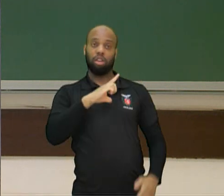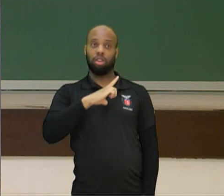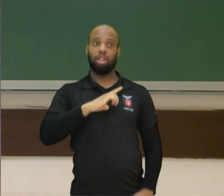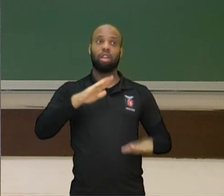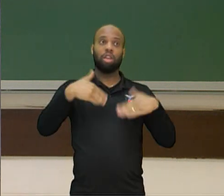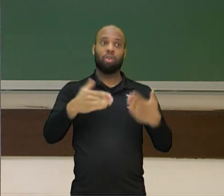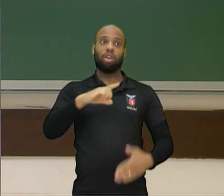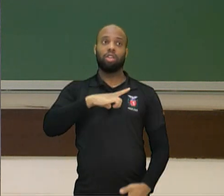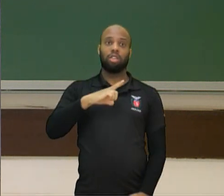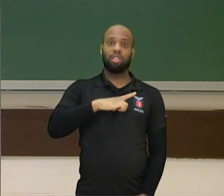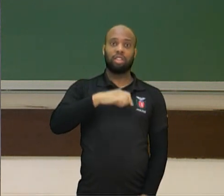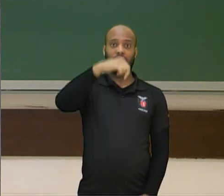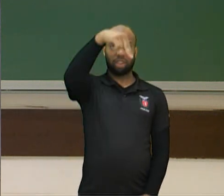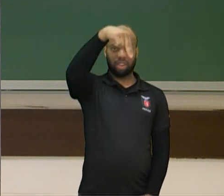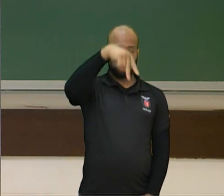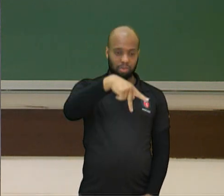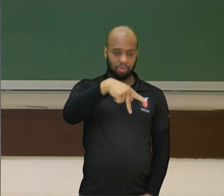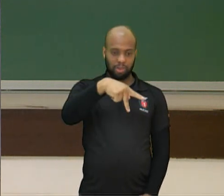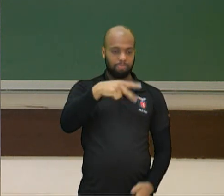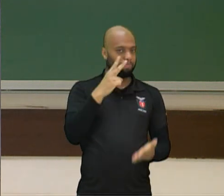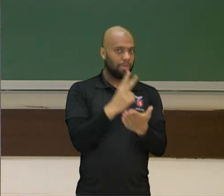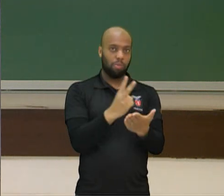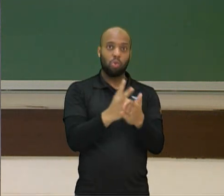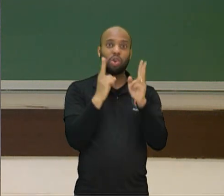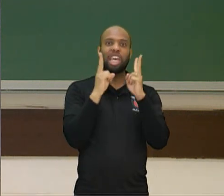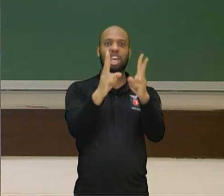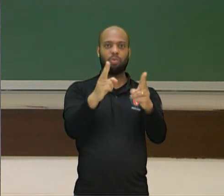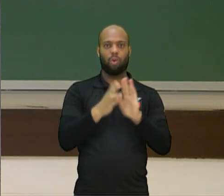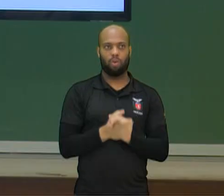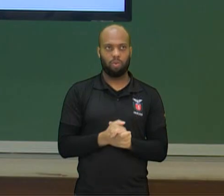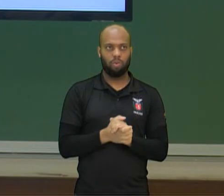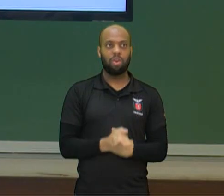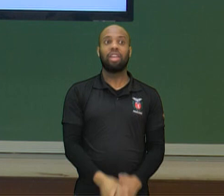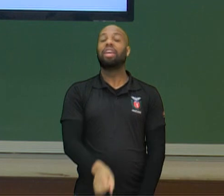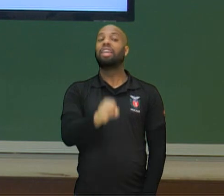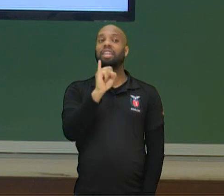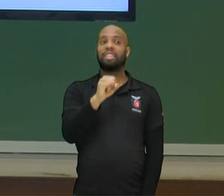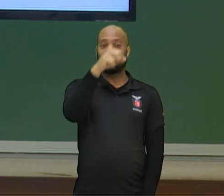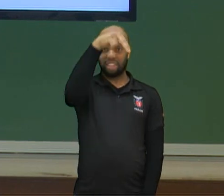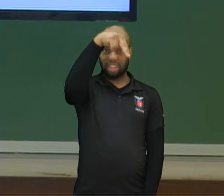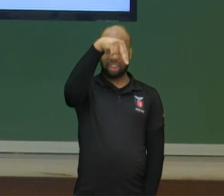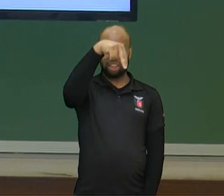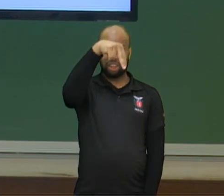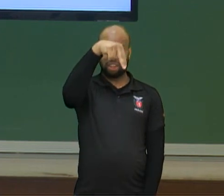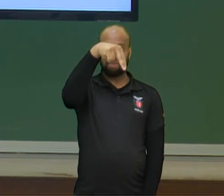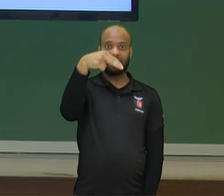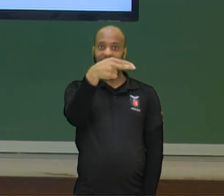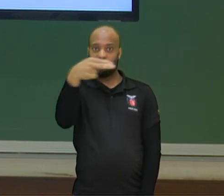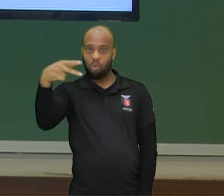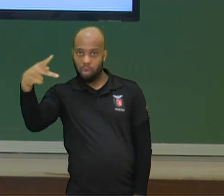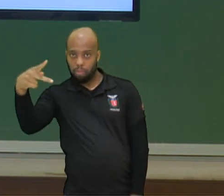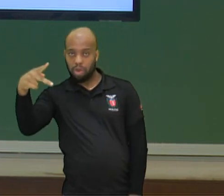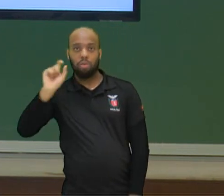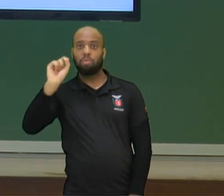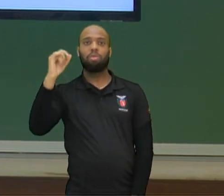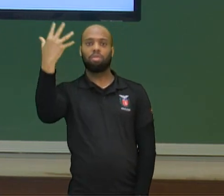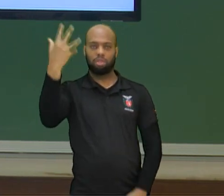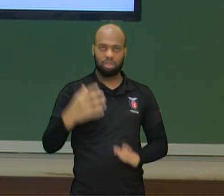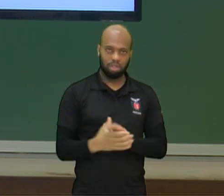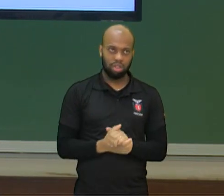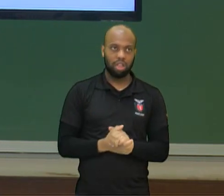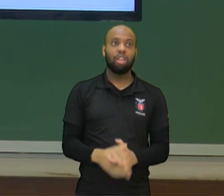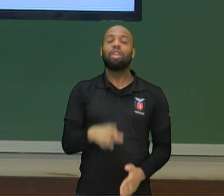o N e o P são valores iguais. Quando o N e o P são valores iguais, o que acontece?